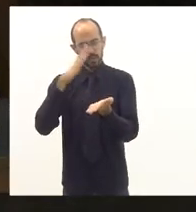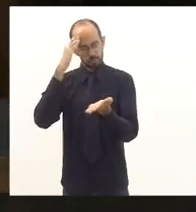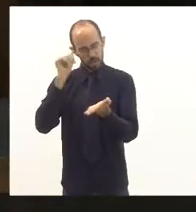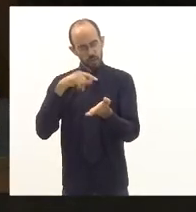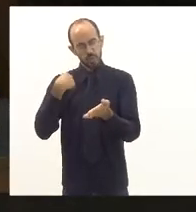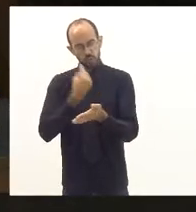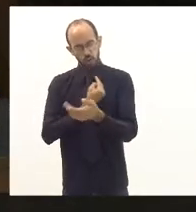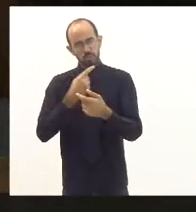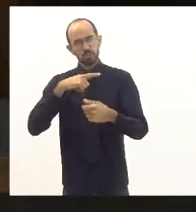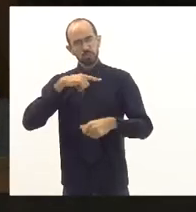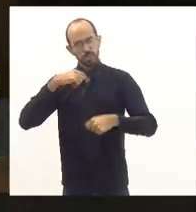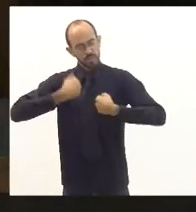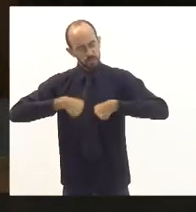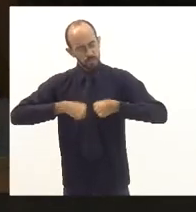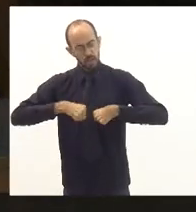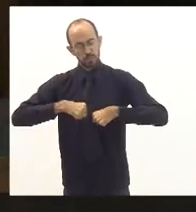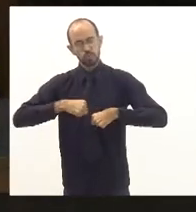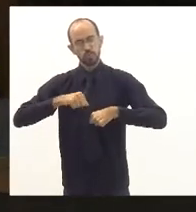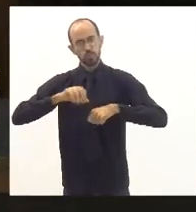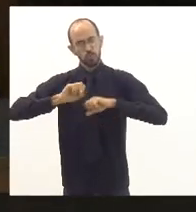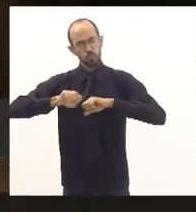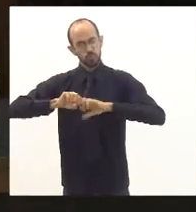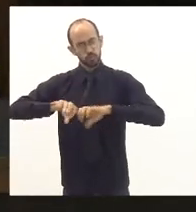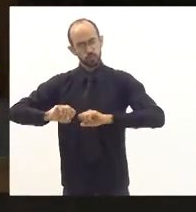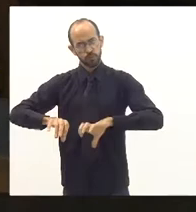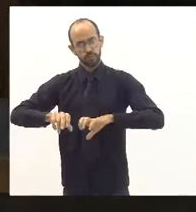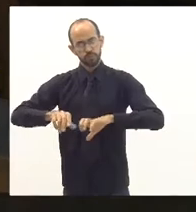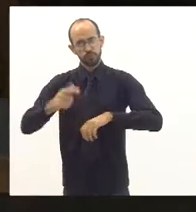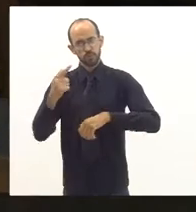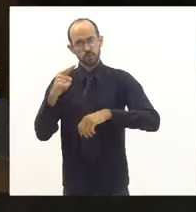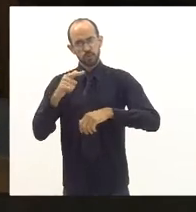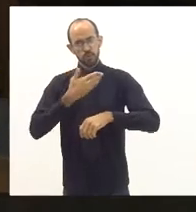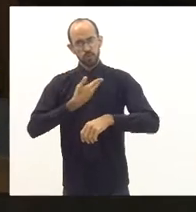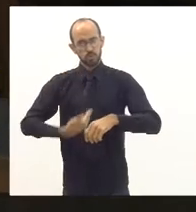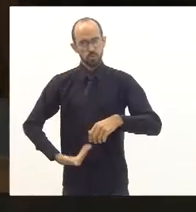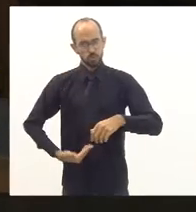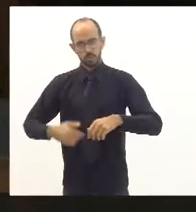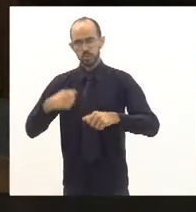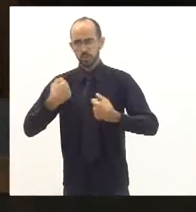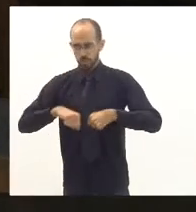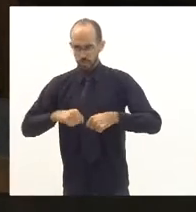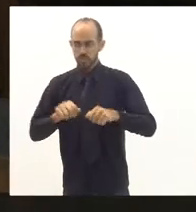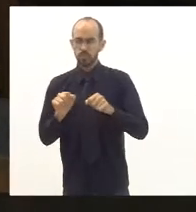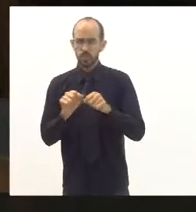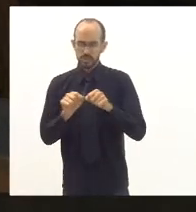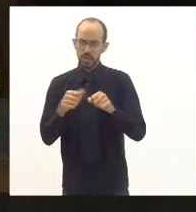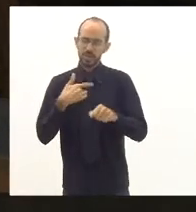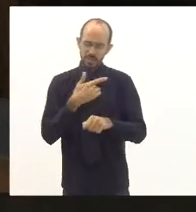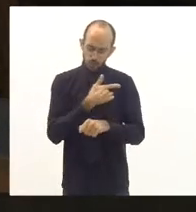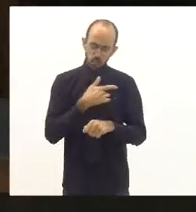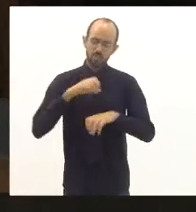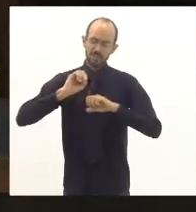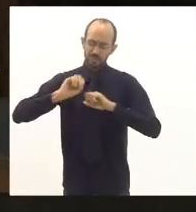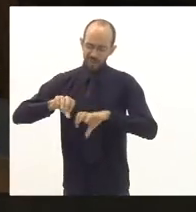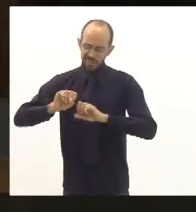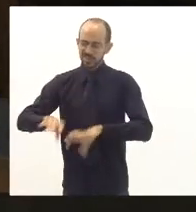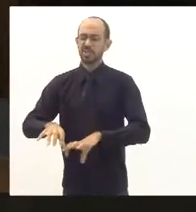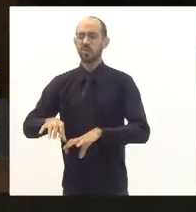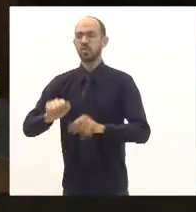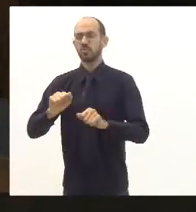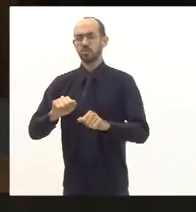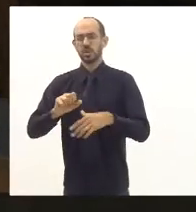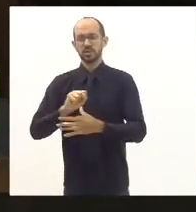educação continuada para os gestores e gestoras públicas. A gente precisa fazer isso na saúde, na educação,